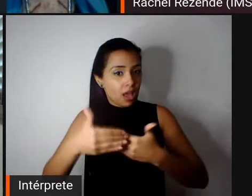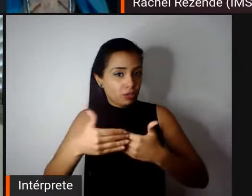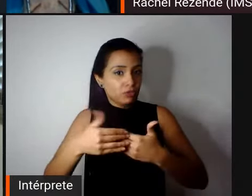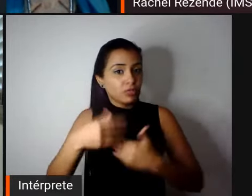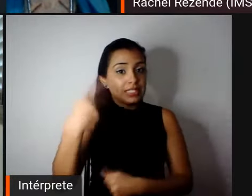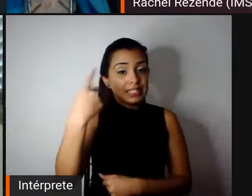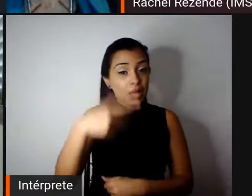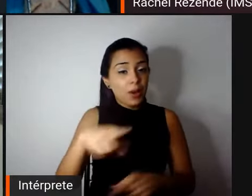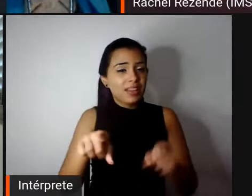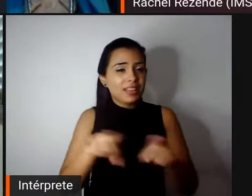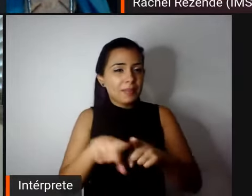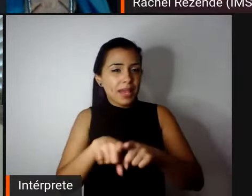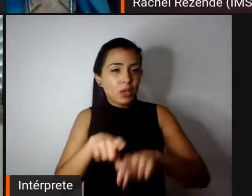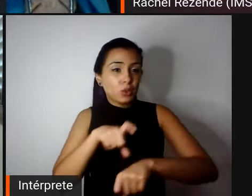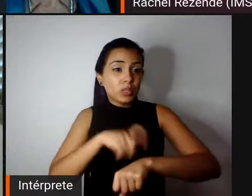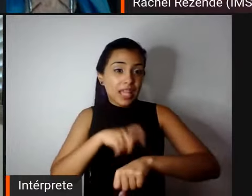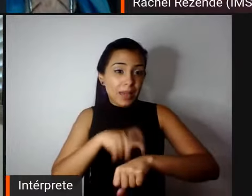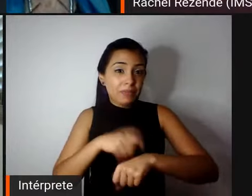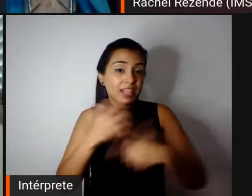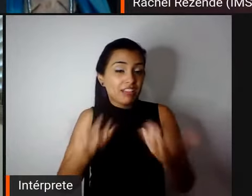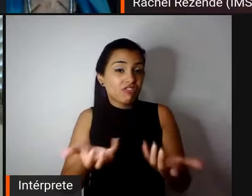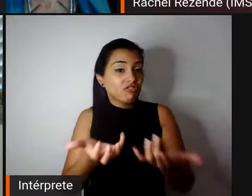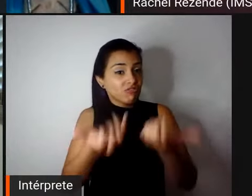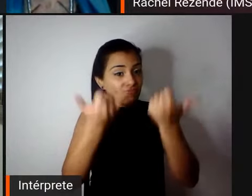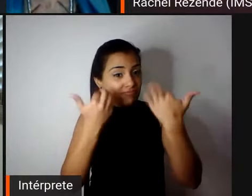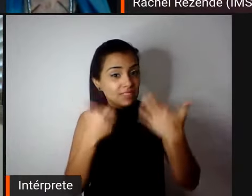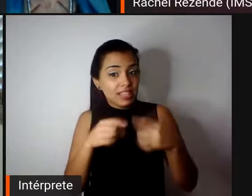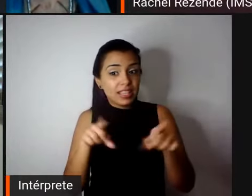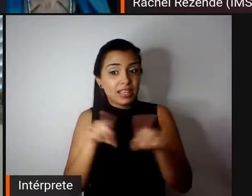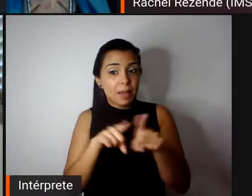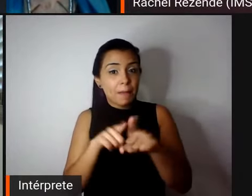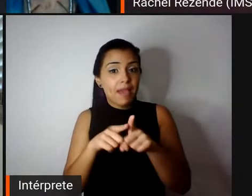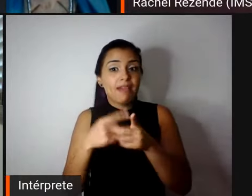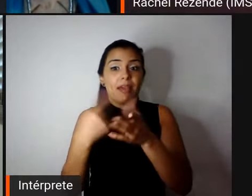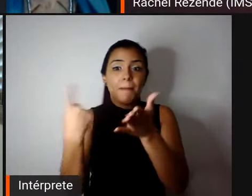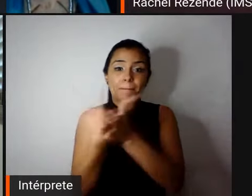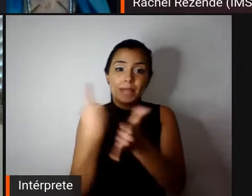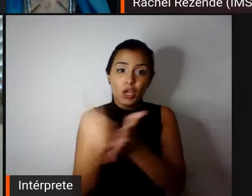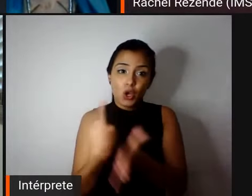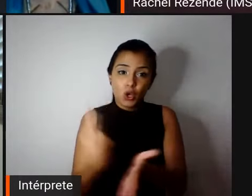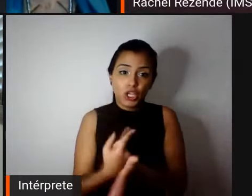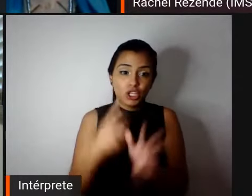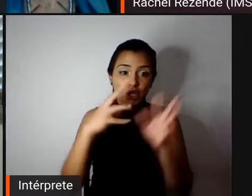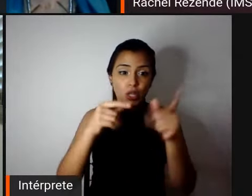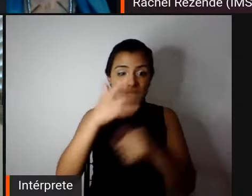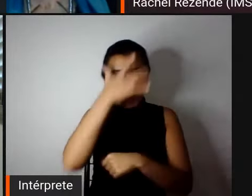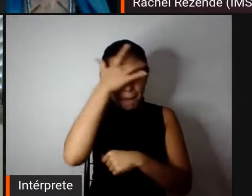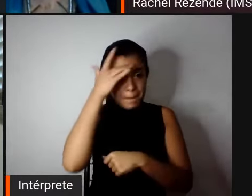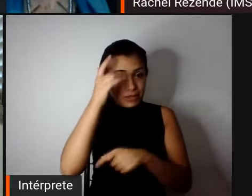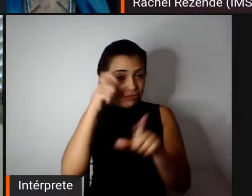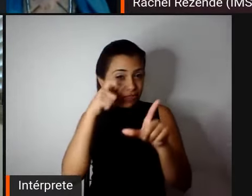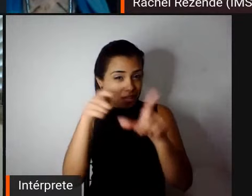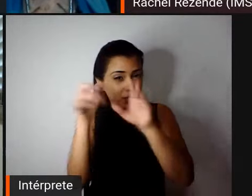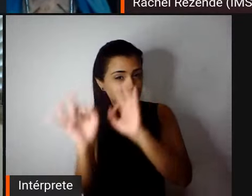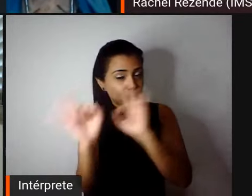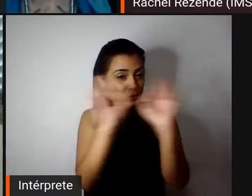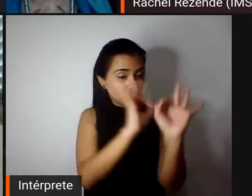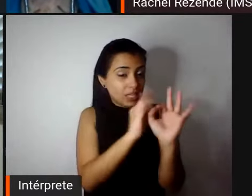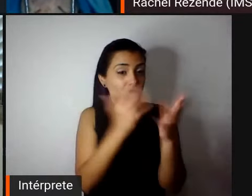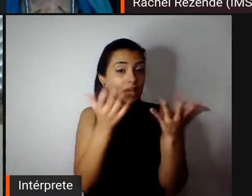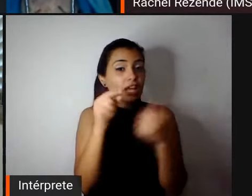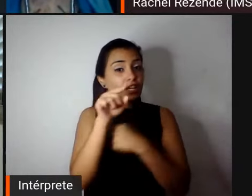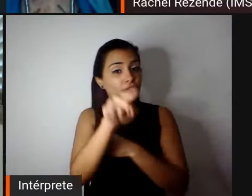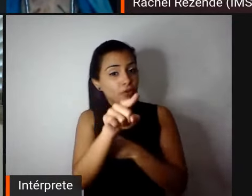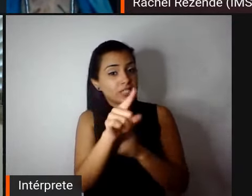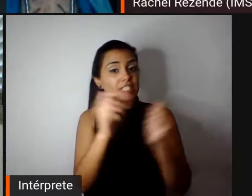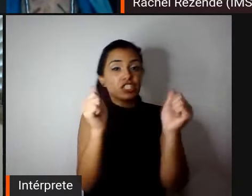porque a gente quer também trabalhar, ouvir, receber perguntas de todos que estão nos ouvindo, eu queria que você e a Raquel conversassem um pouco sobre o vídeo,